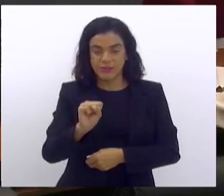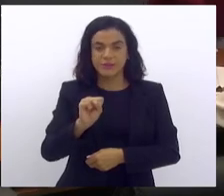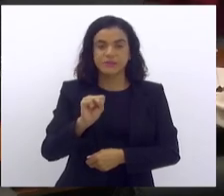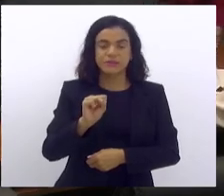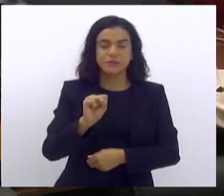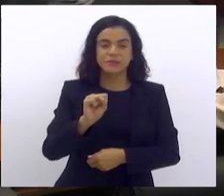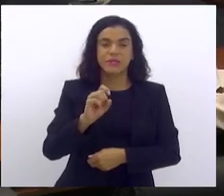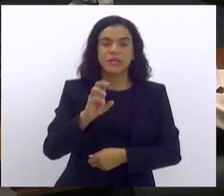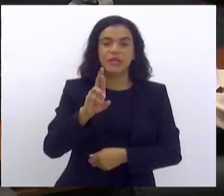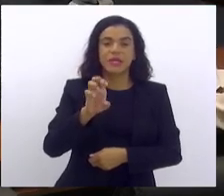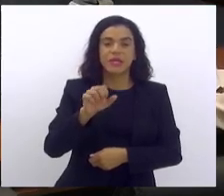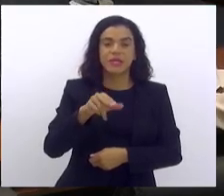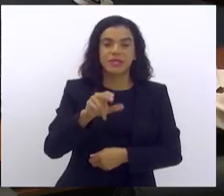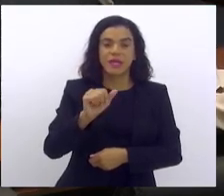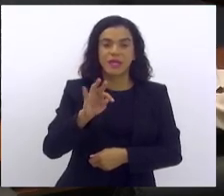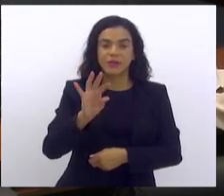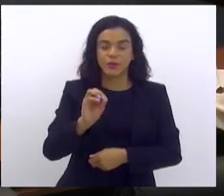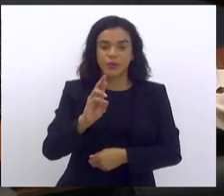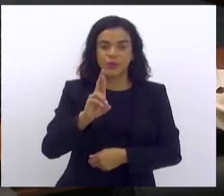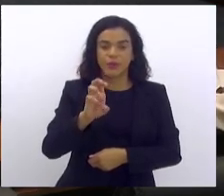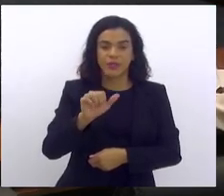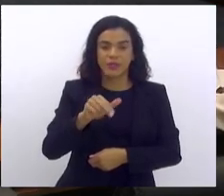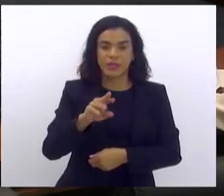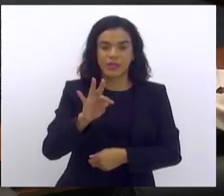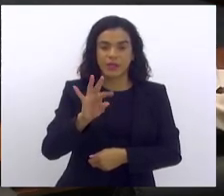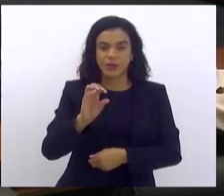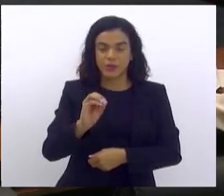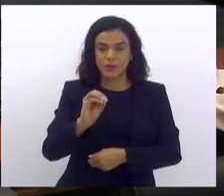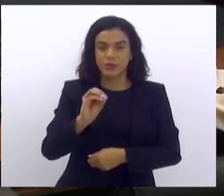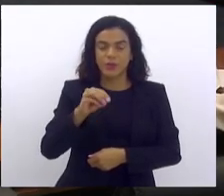Renato Miranda, Arthur Monteiro,